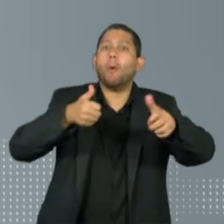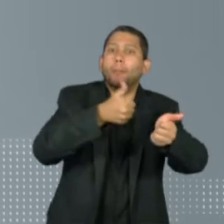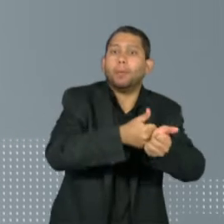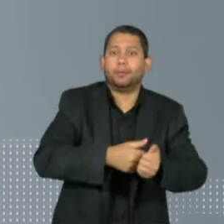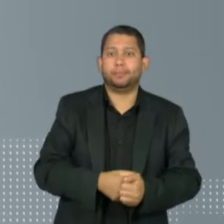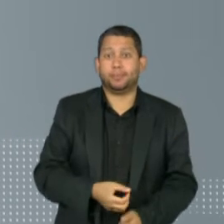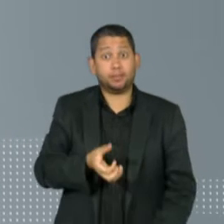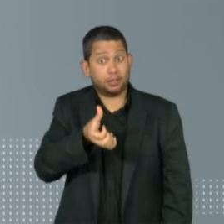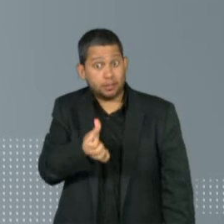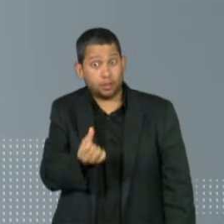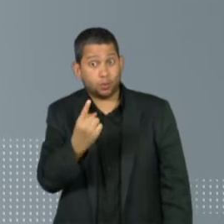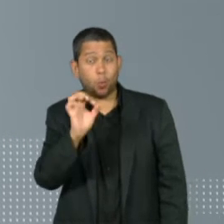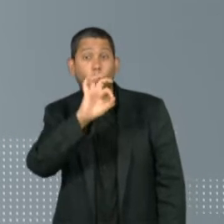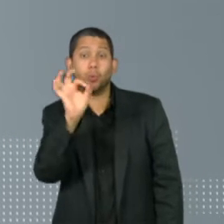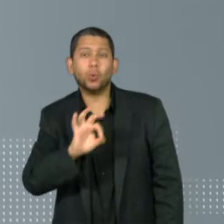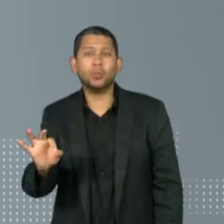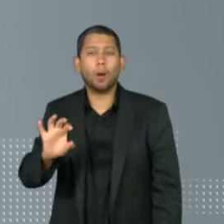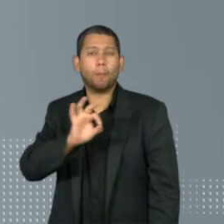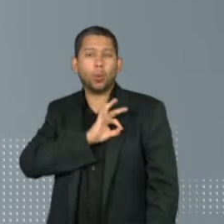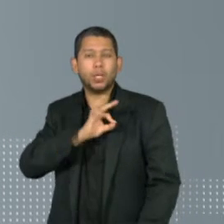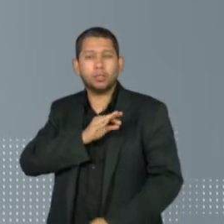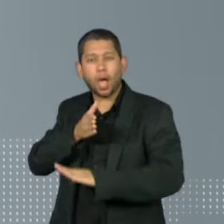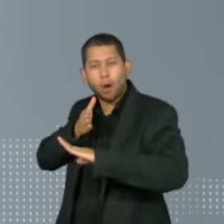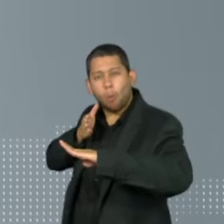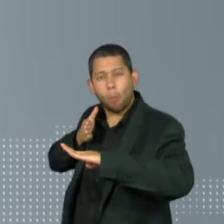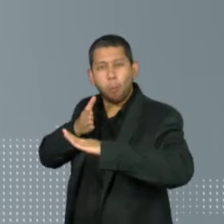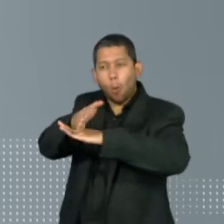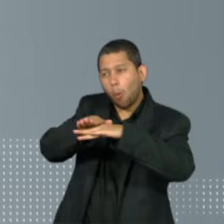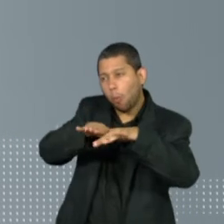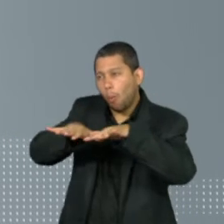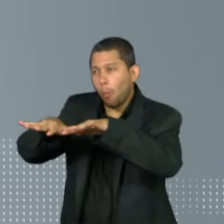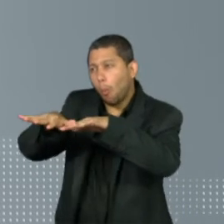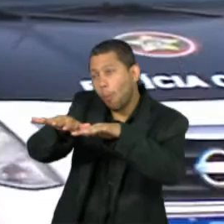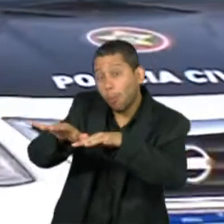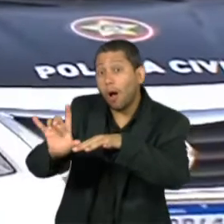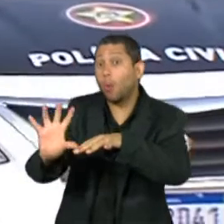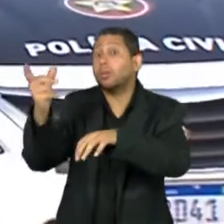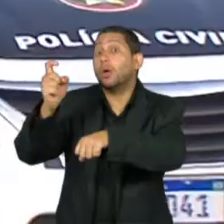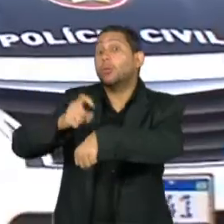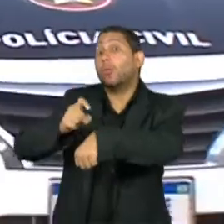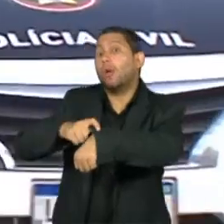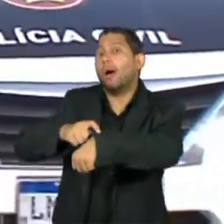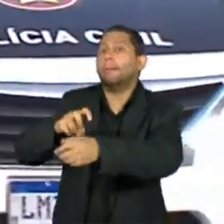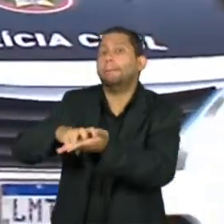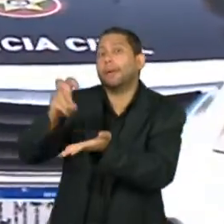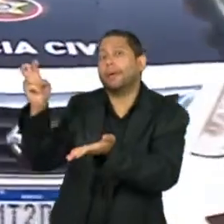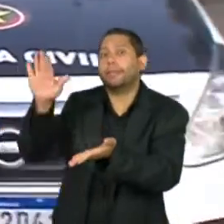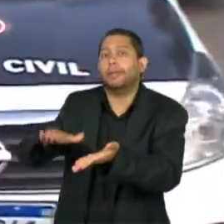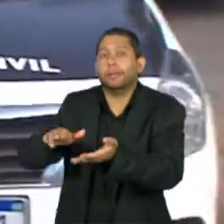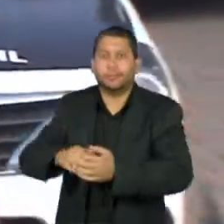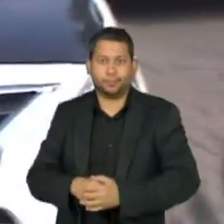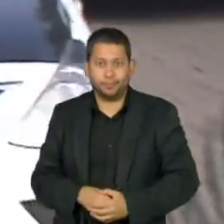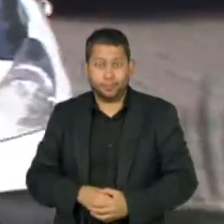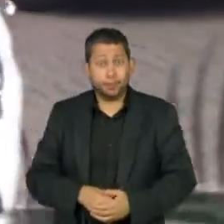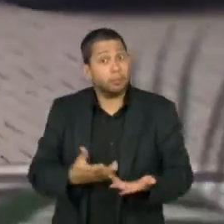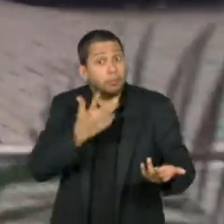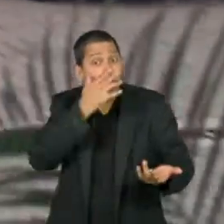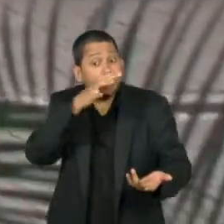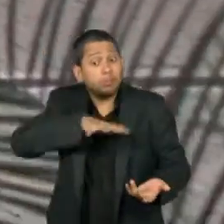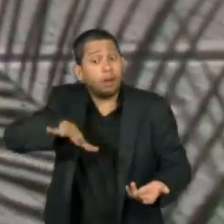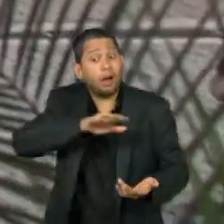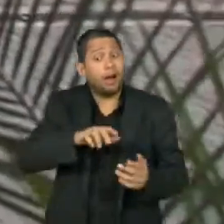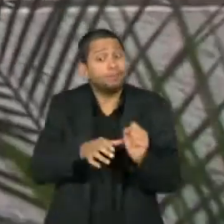das operações policiais na cidade do Rio ocorreram durante o dia. O estudo mostrou que a insegurança desse